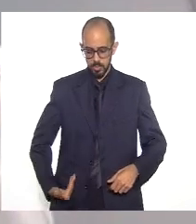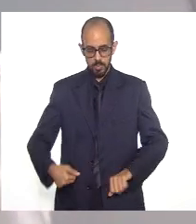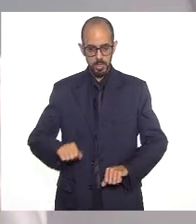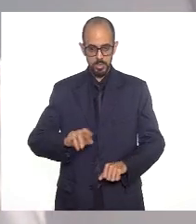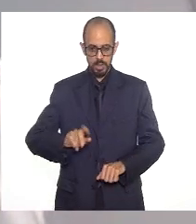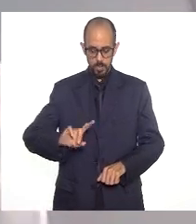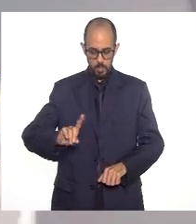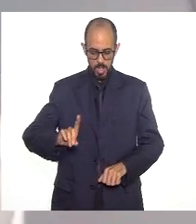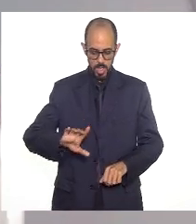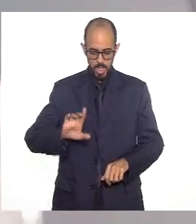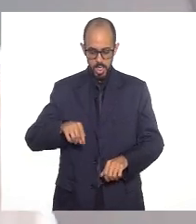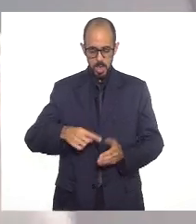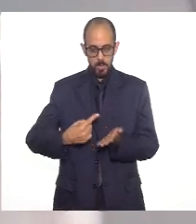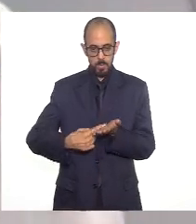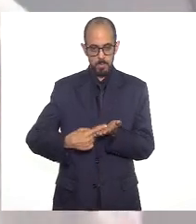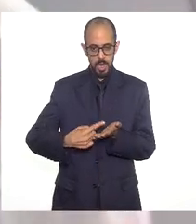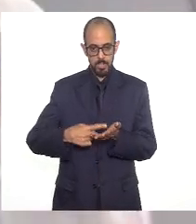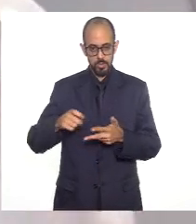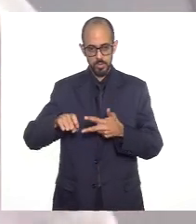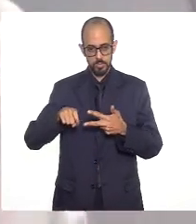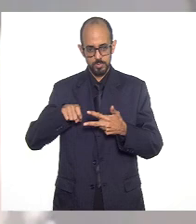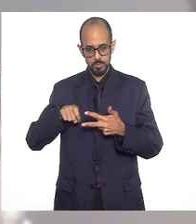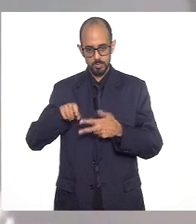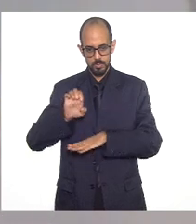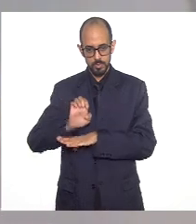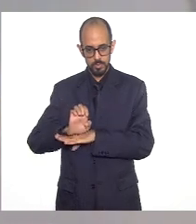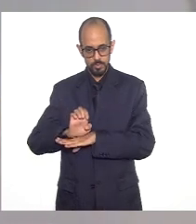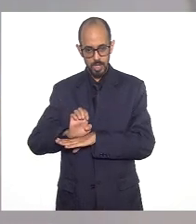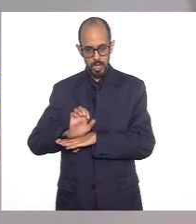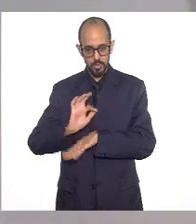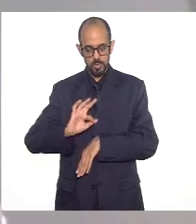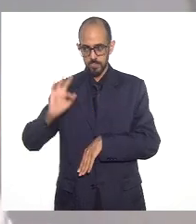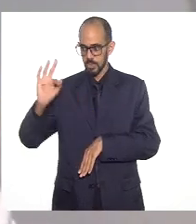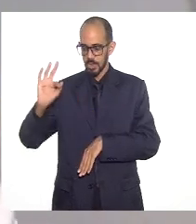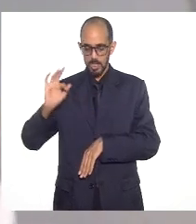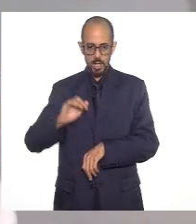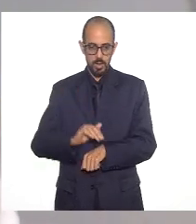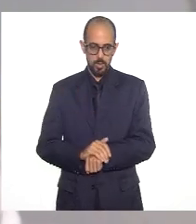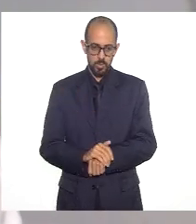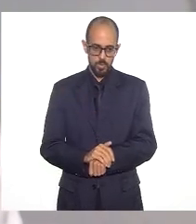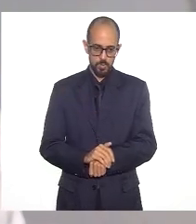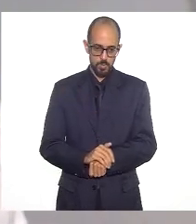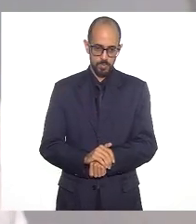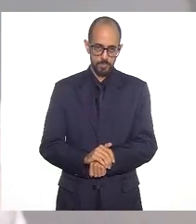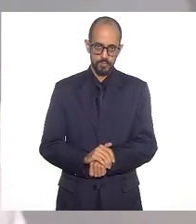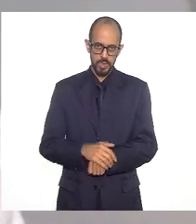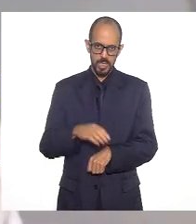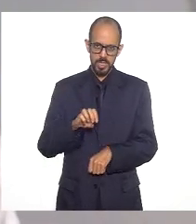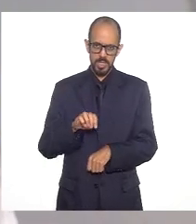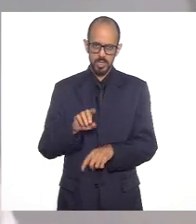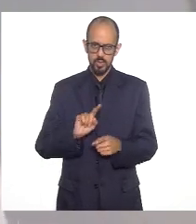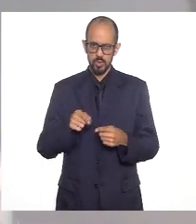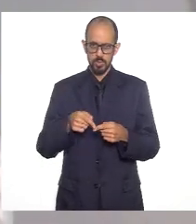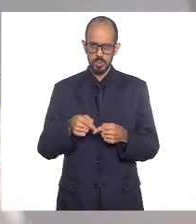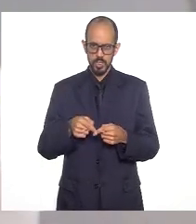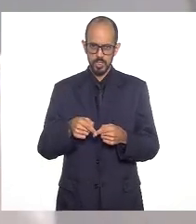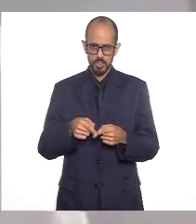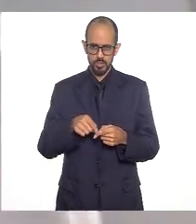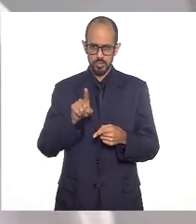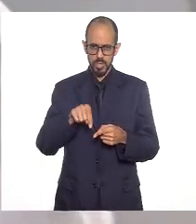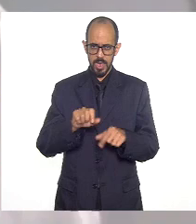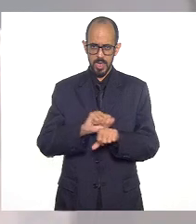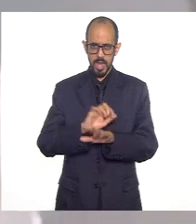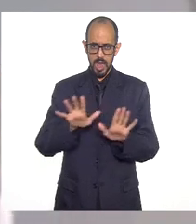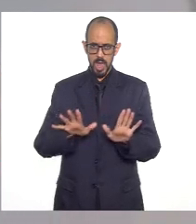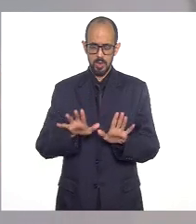Esse pacto é entre o Executivo Estadual e o Executivo Federal. E as metas colocadas nesse pacto, fica